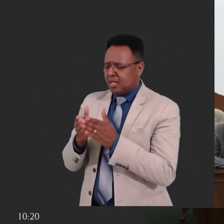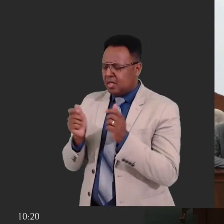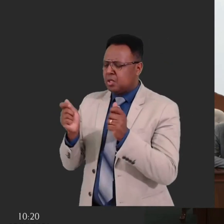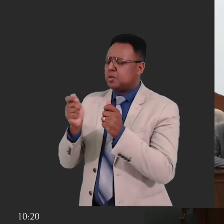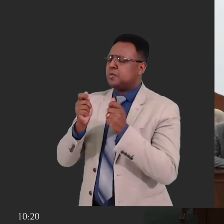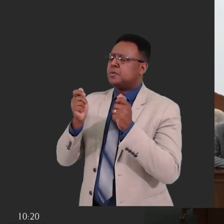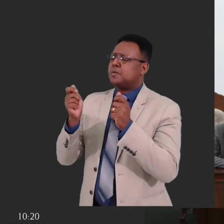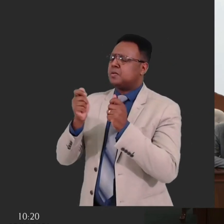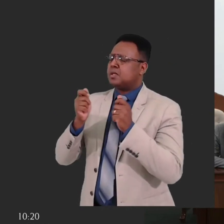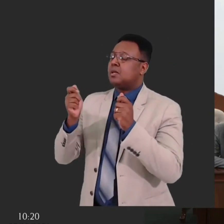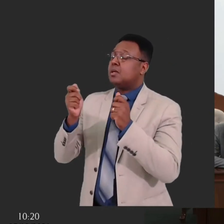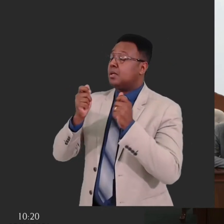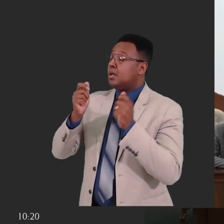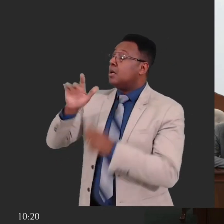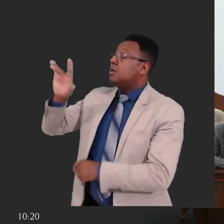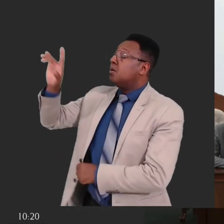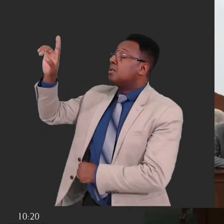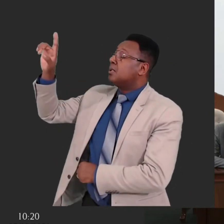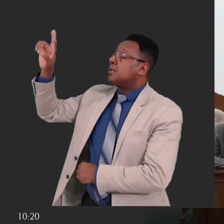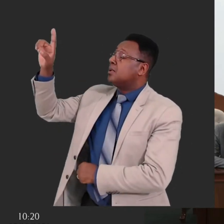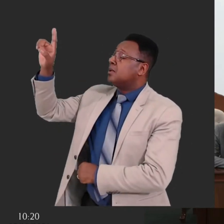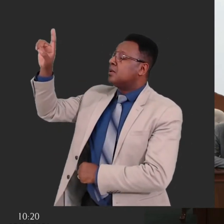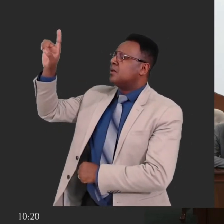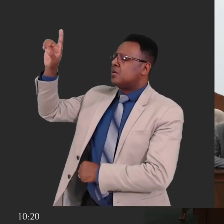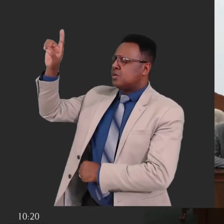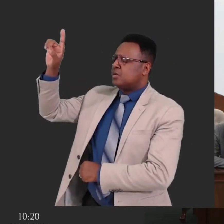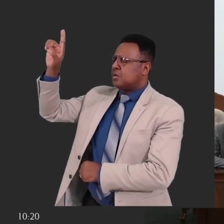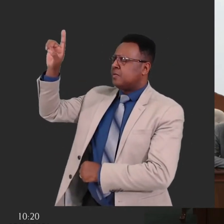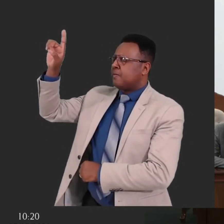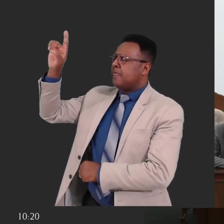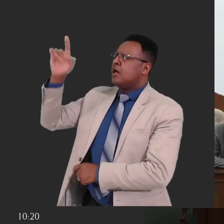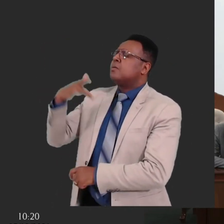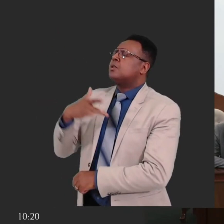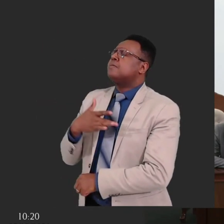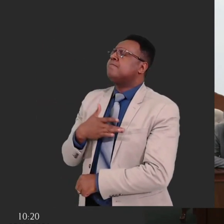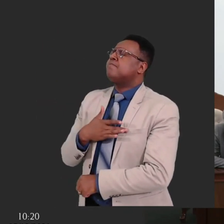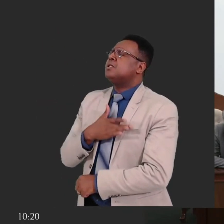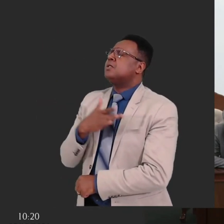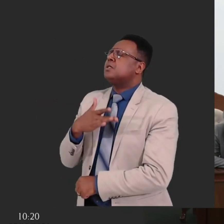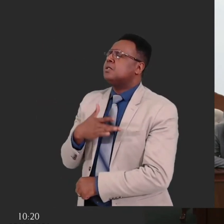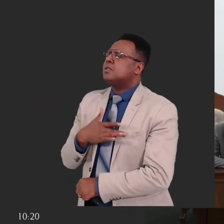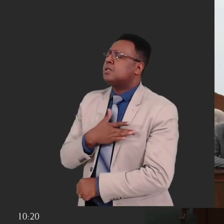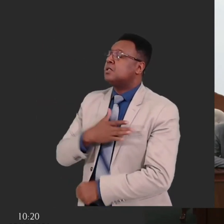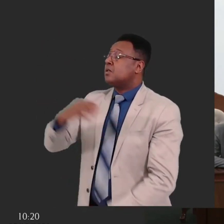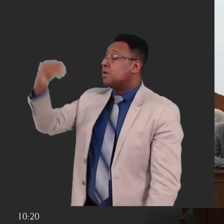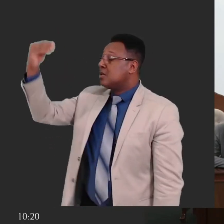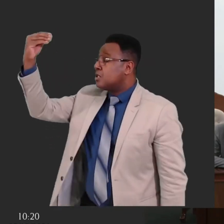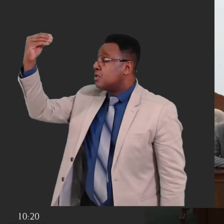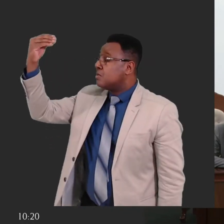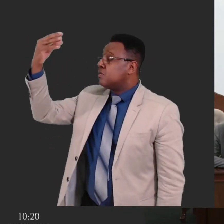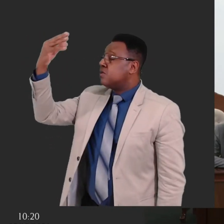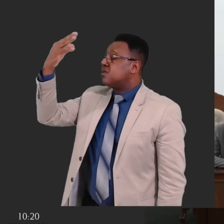Deus, queiras tu nesta noite, nesta manhã, por amor do teu nome, manda-nos